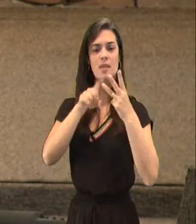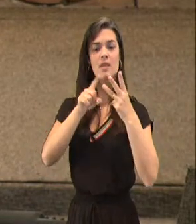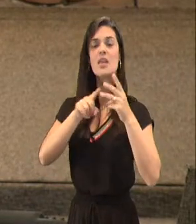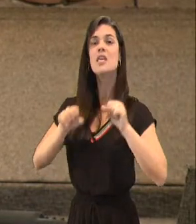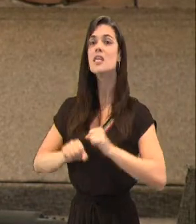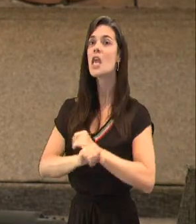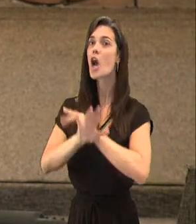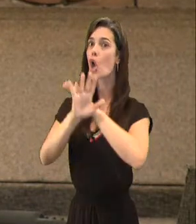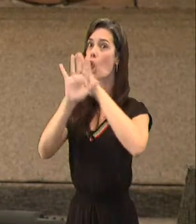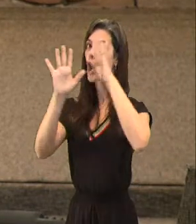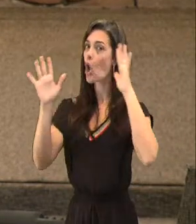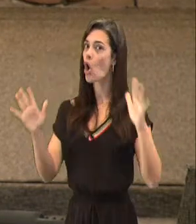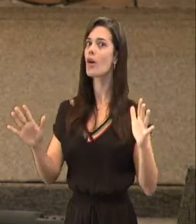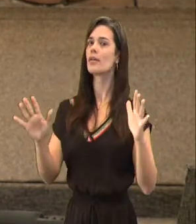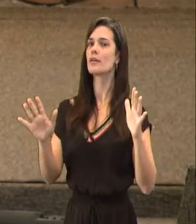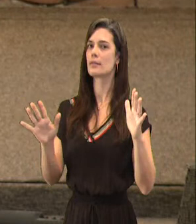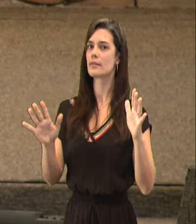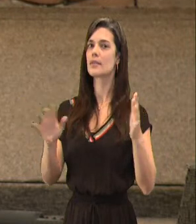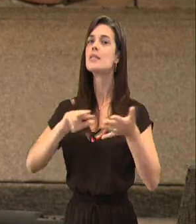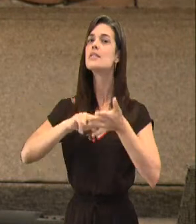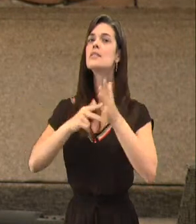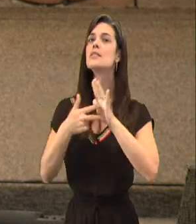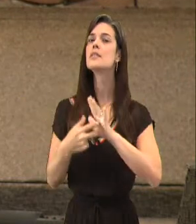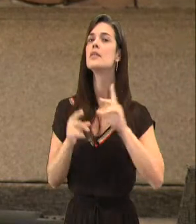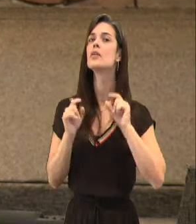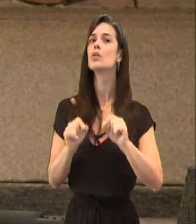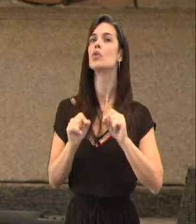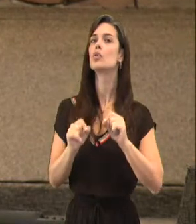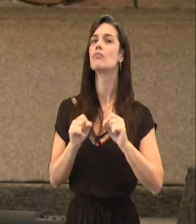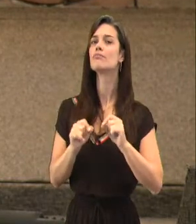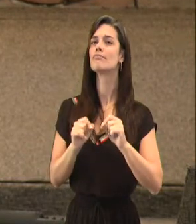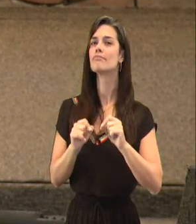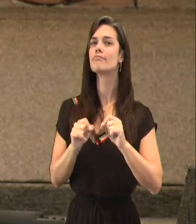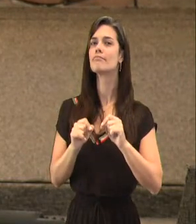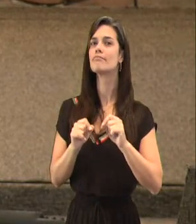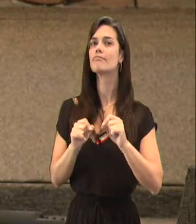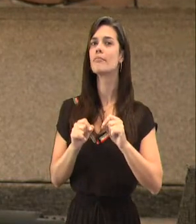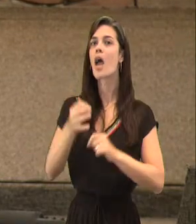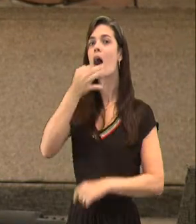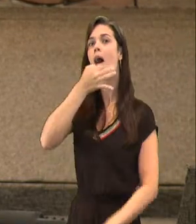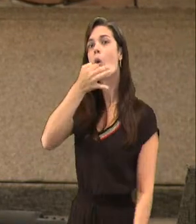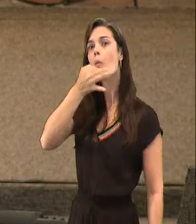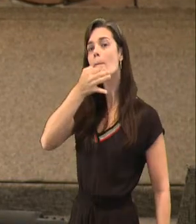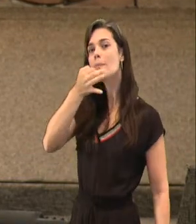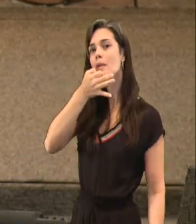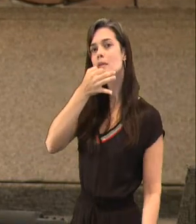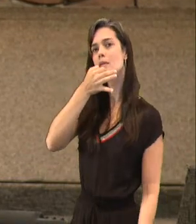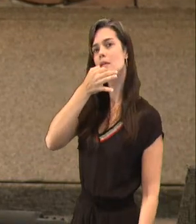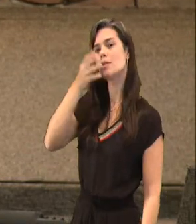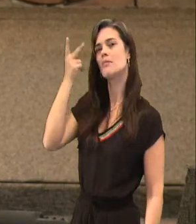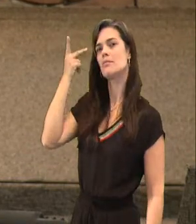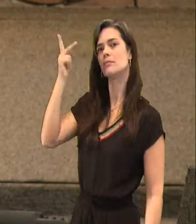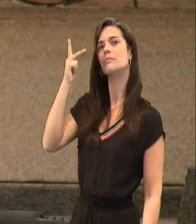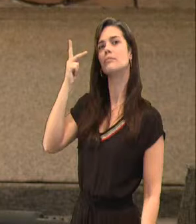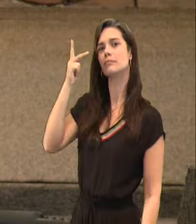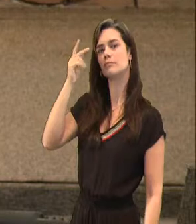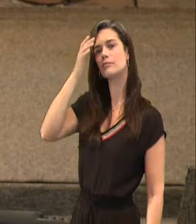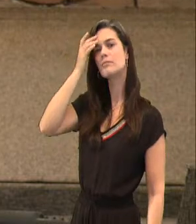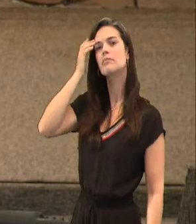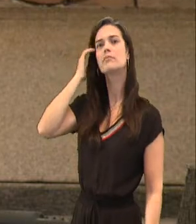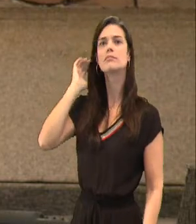glória, a palavra é doxa, que significa a impressão, a opinião e a imagem que se tem de